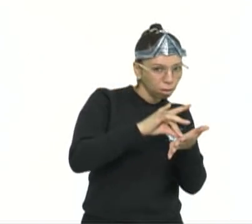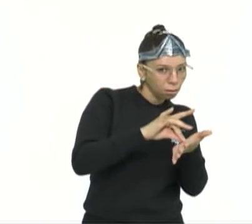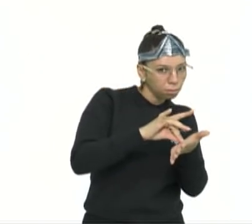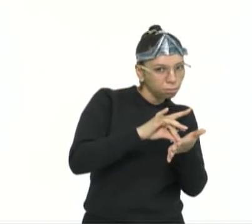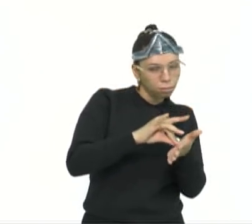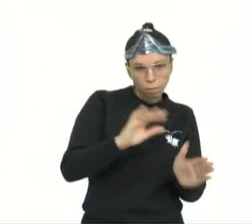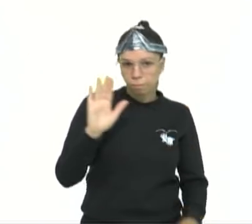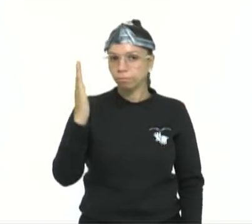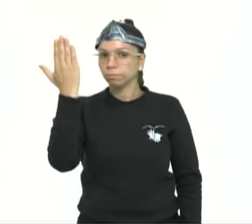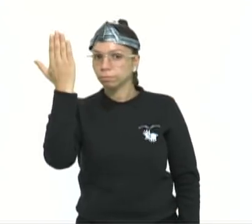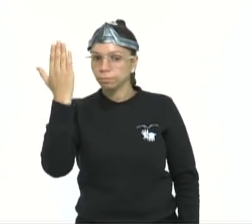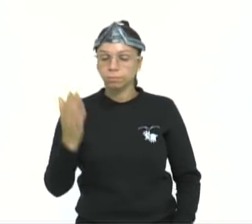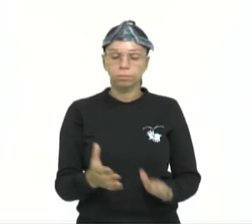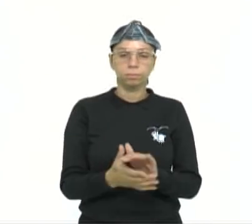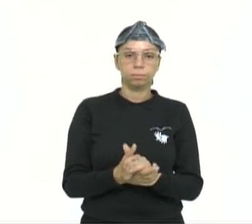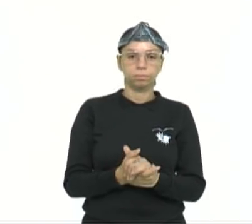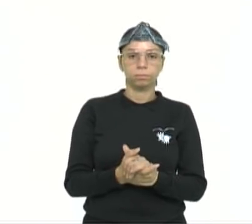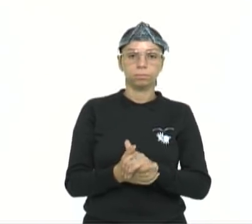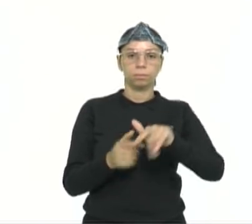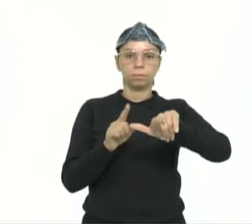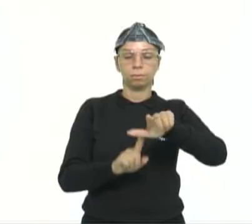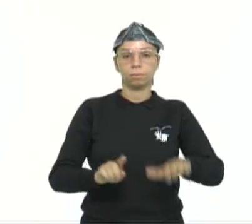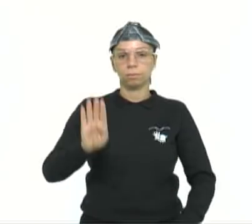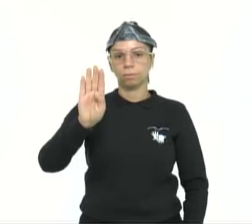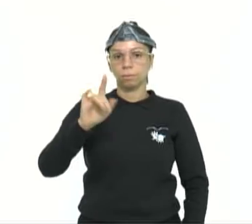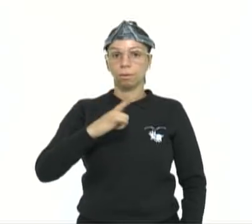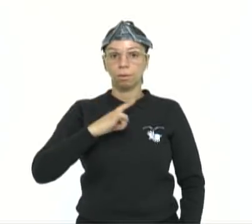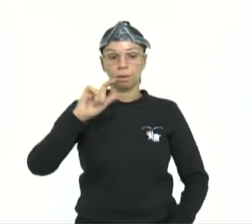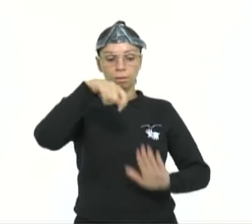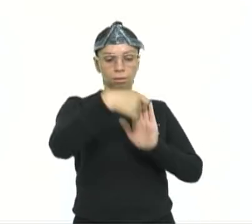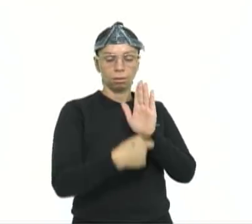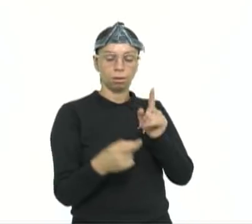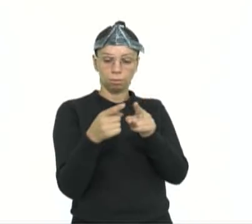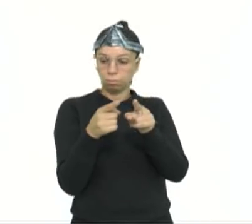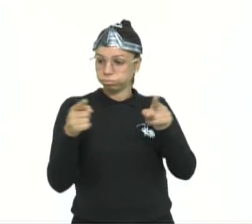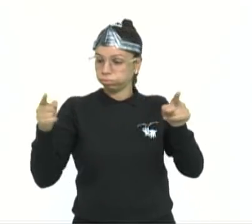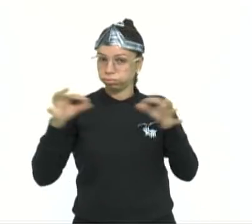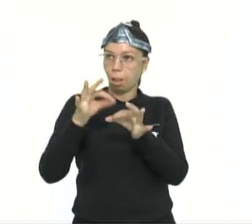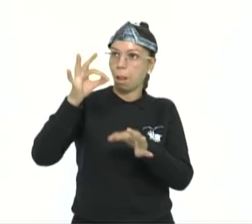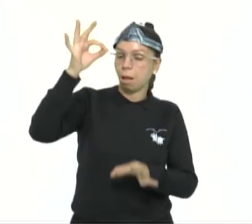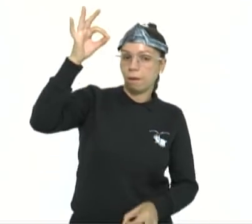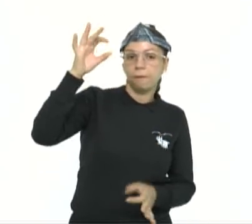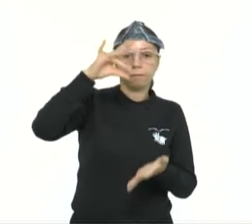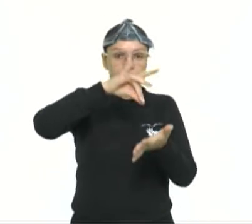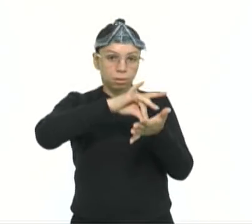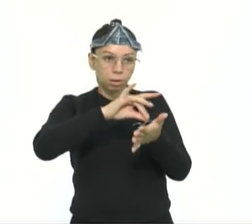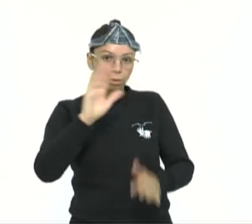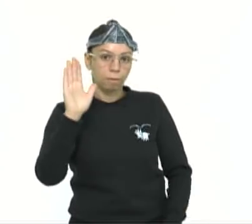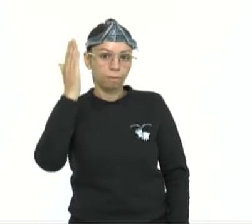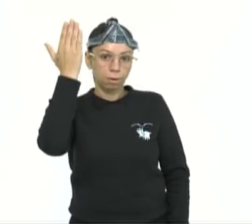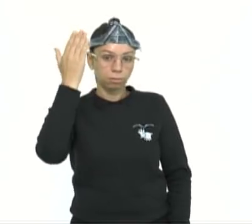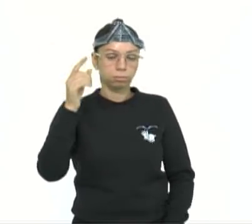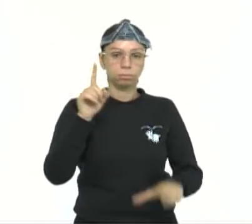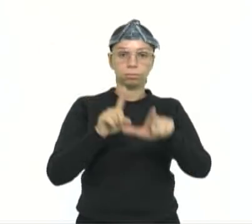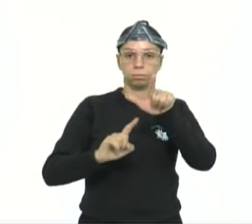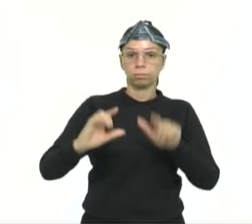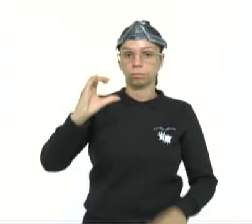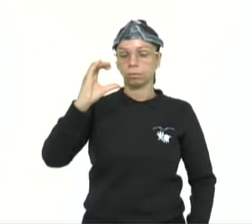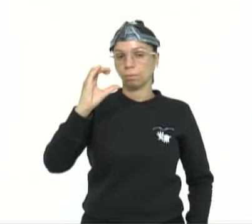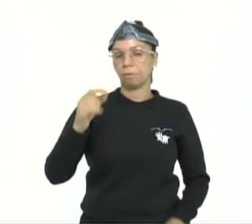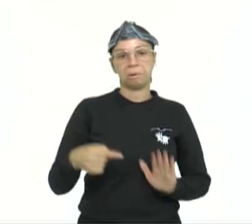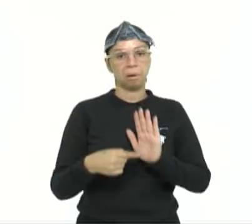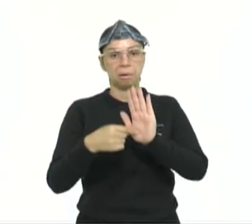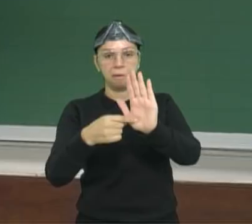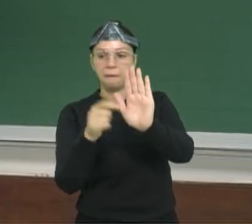é falso? Letra B, ter textos grandes. Verdadeiro ou falso? E letra C, não